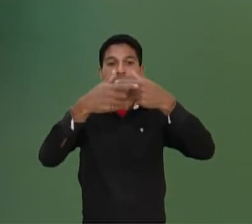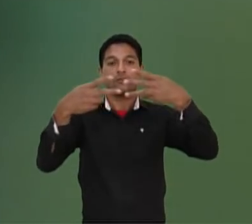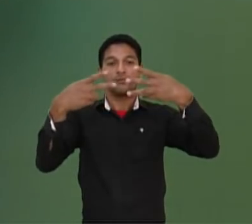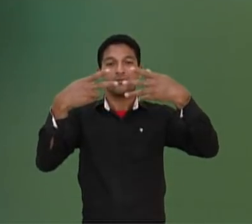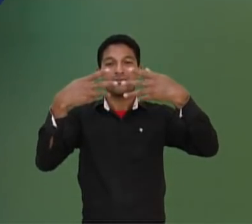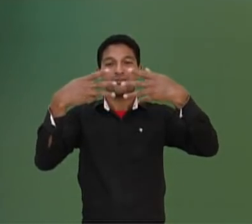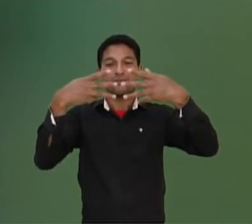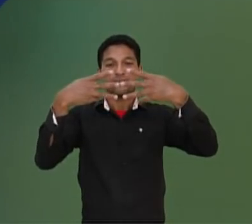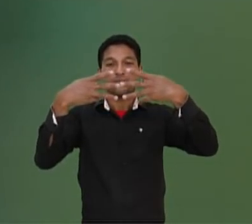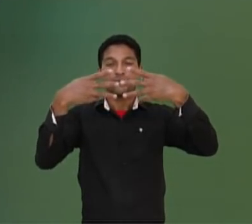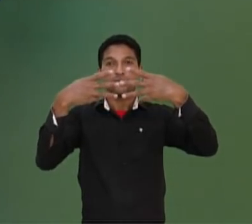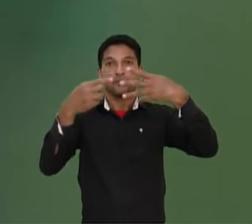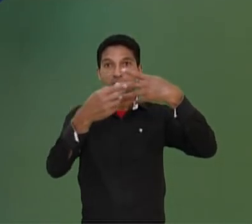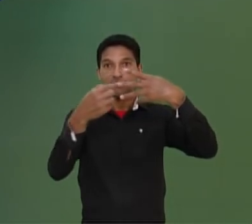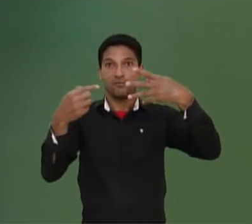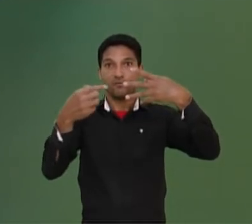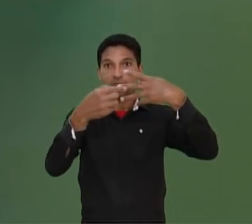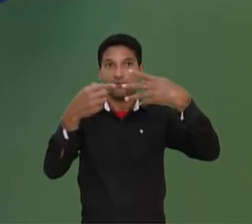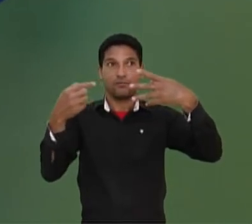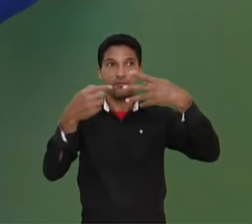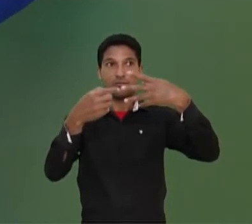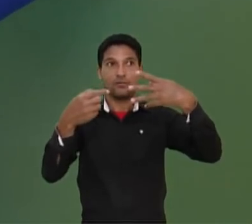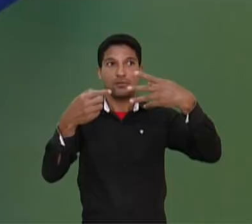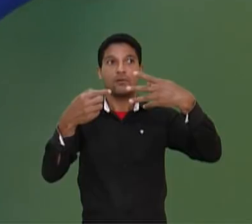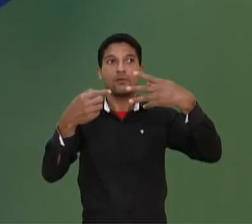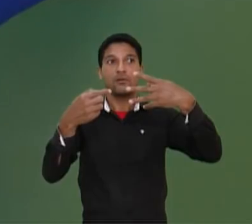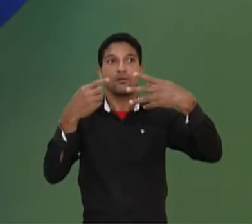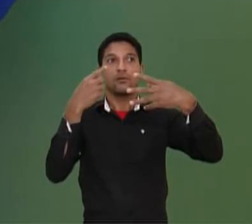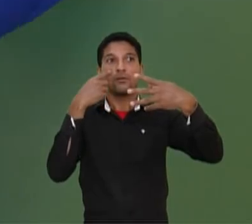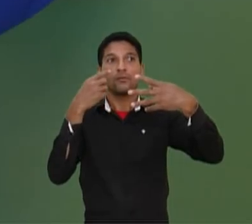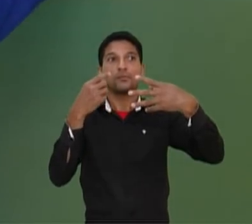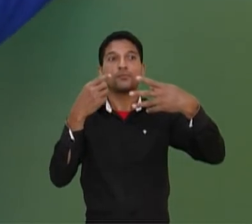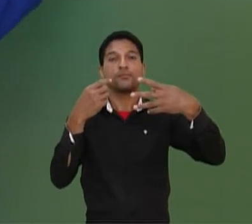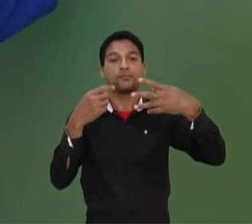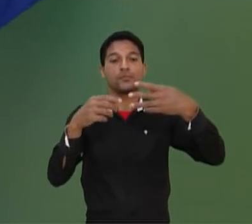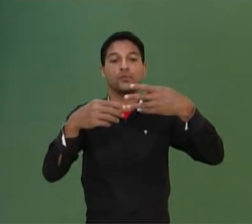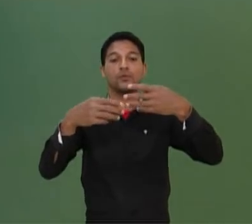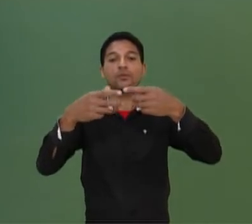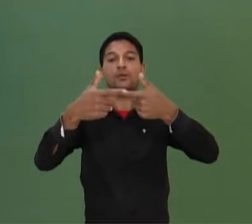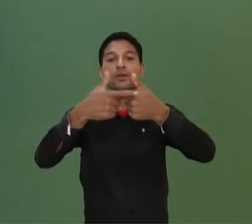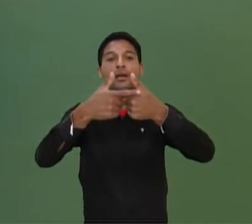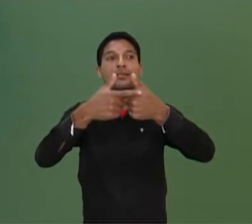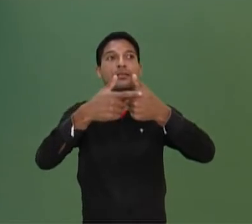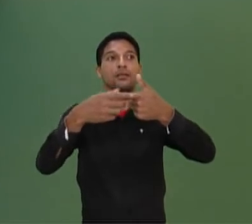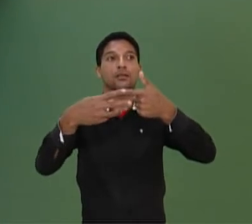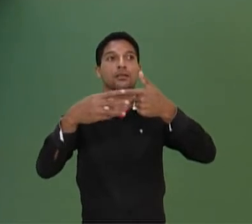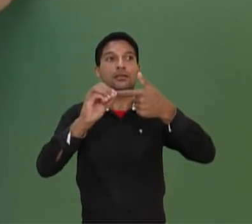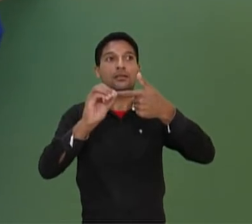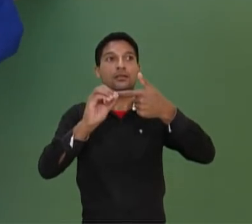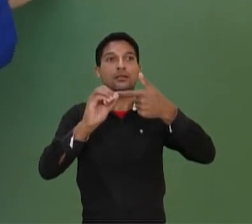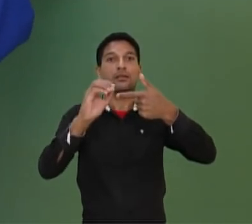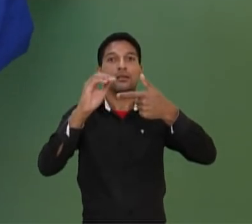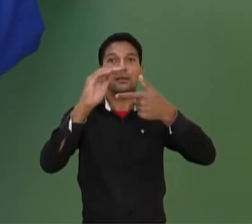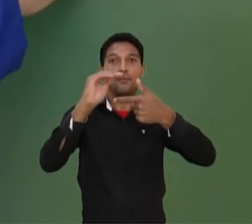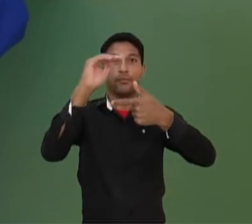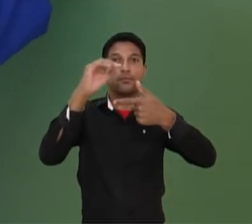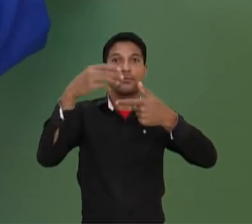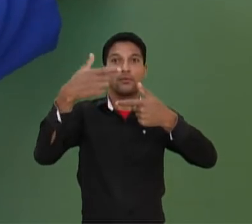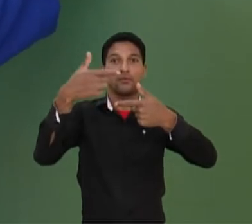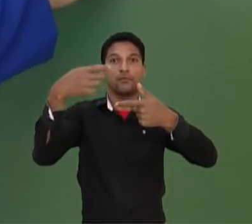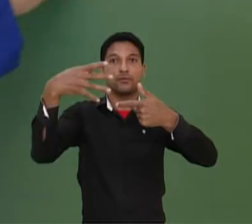A base maior é 30 e a base menor é 24. 30 mais 24 é quanto?